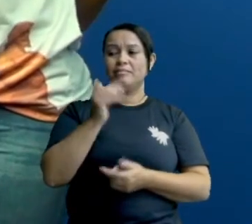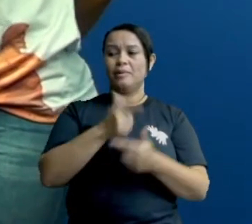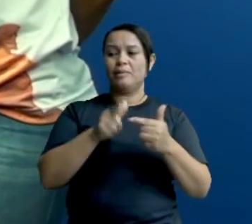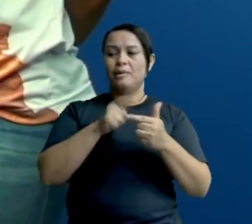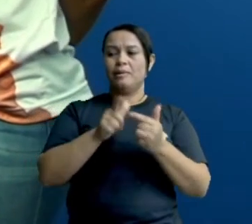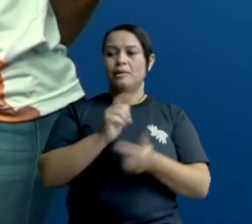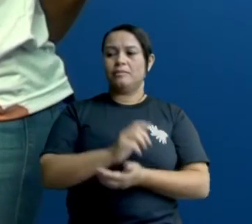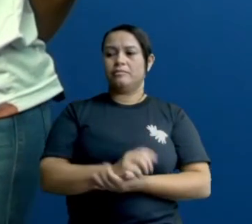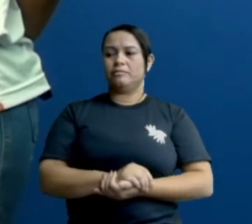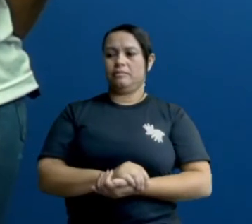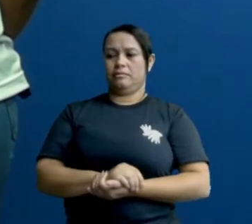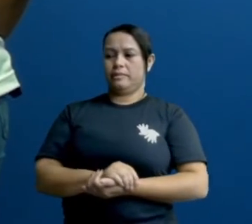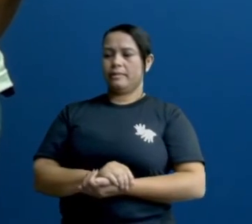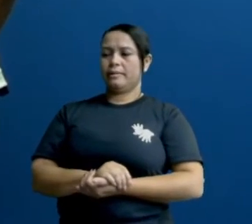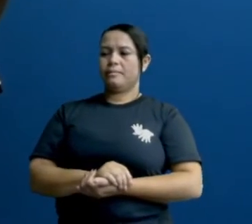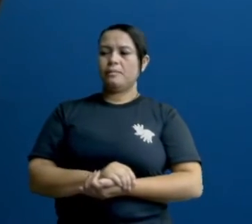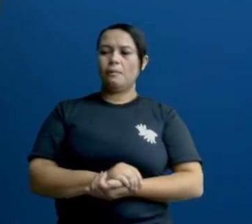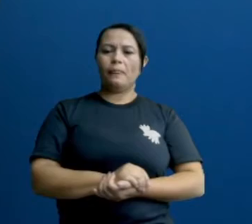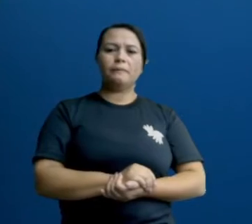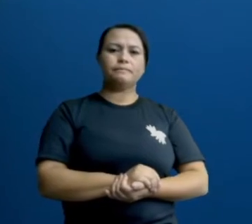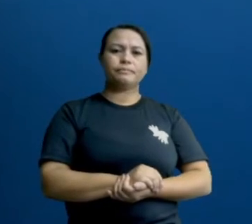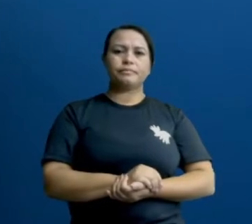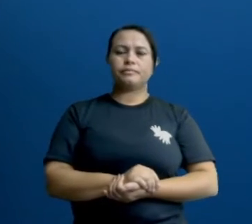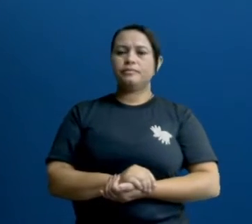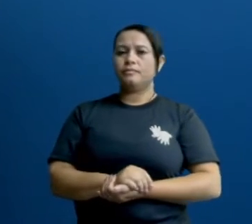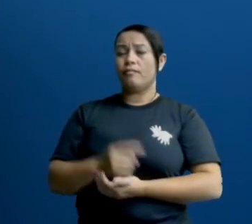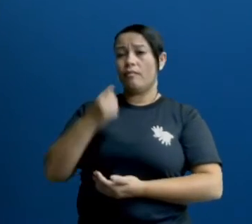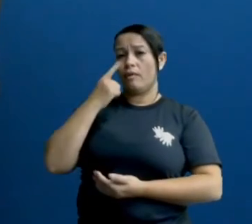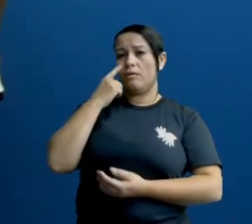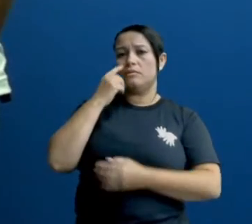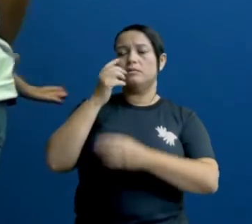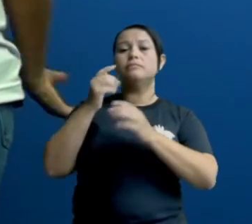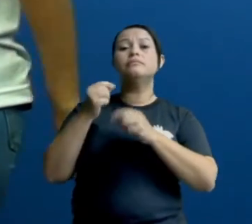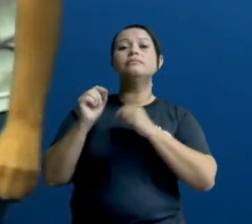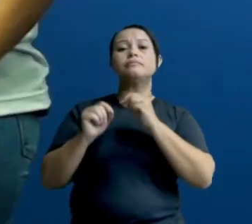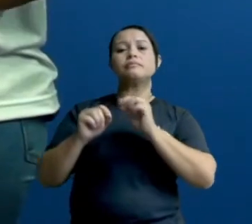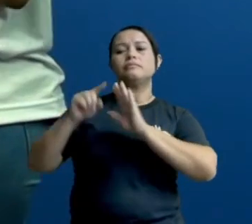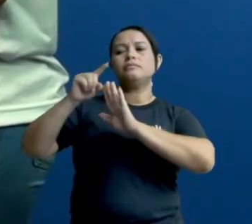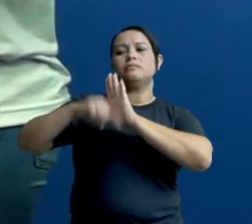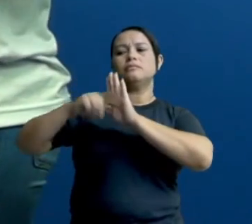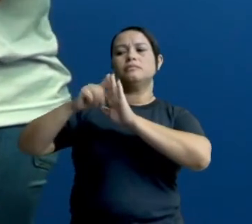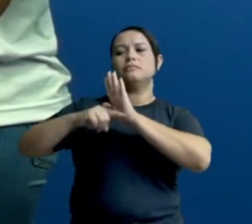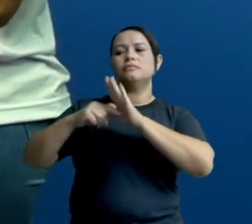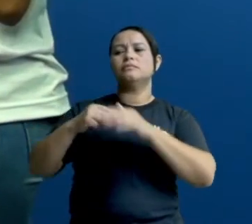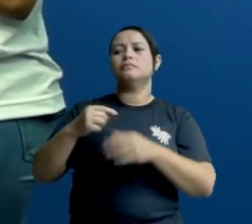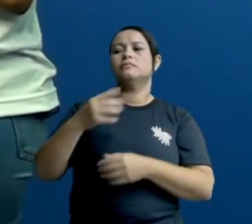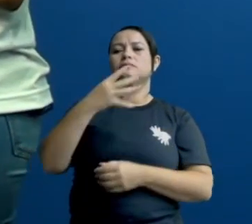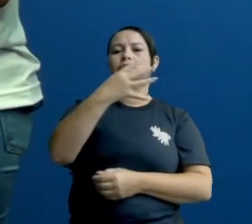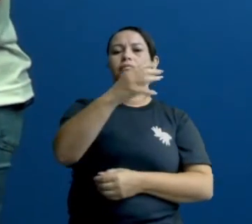problema? Então, vamos começar com a subtração, certo? Então,